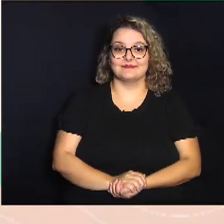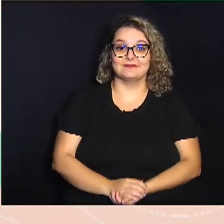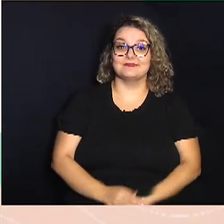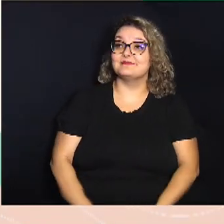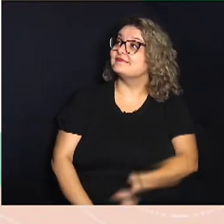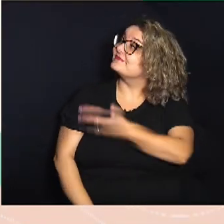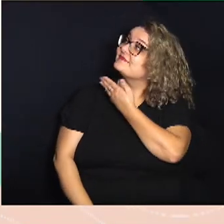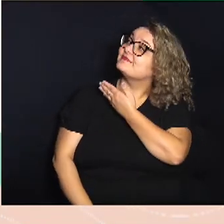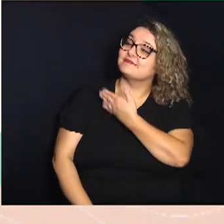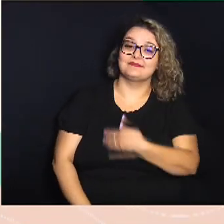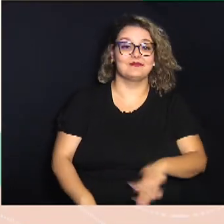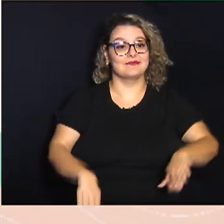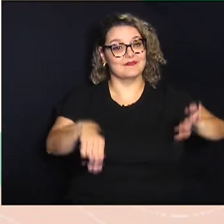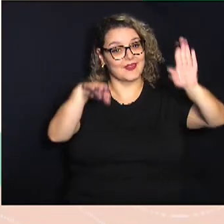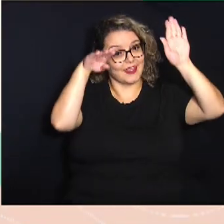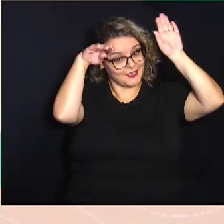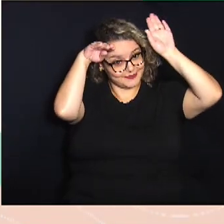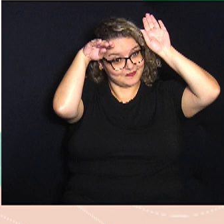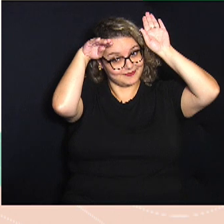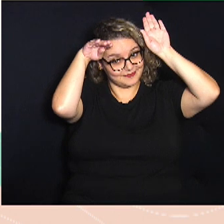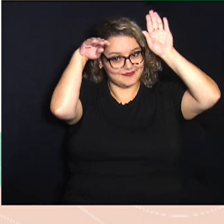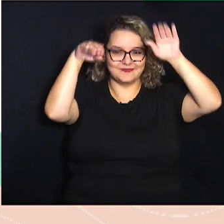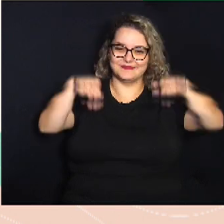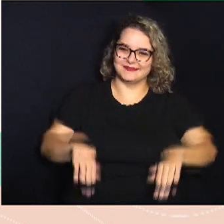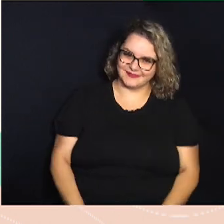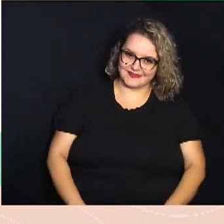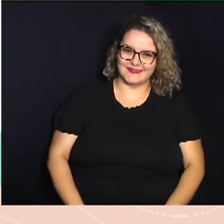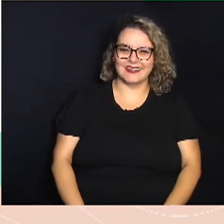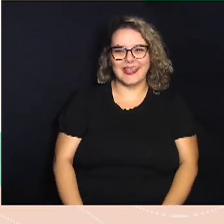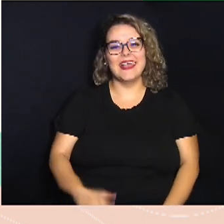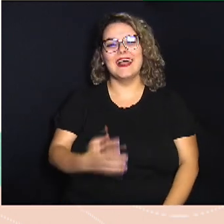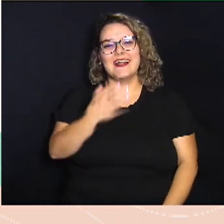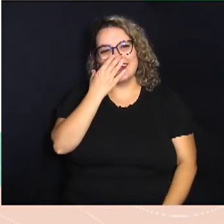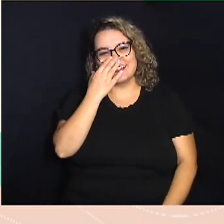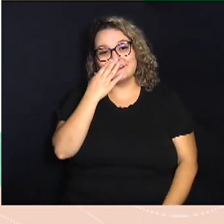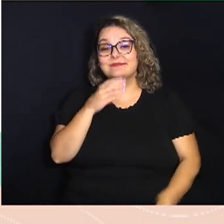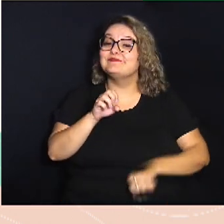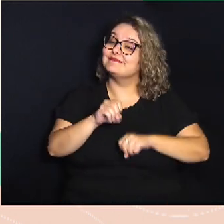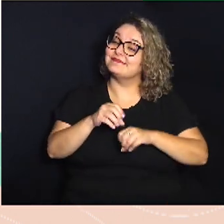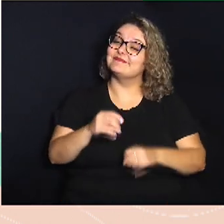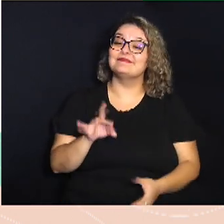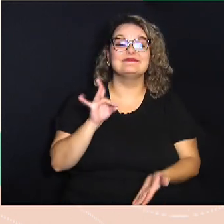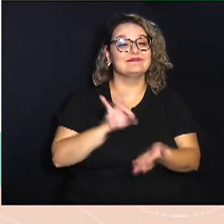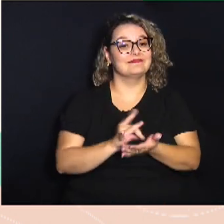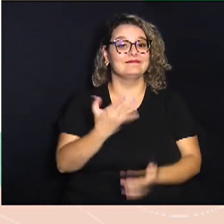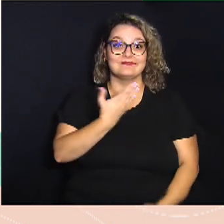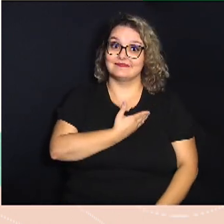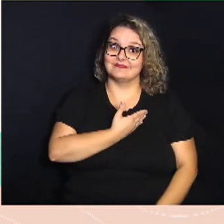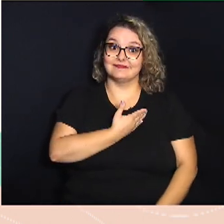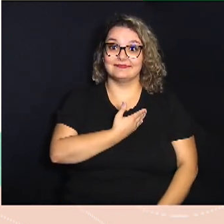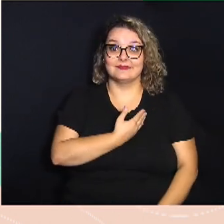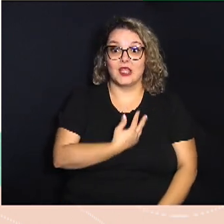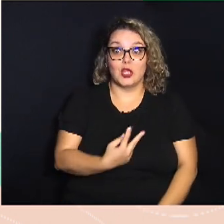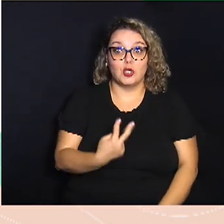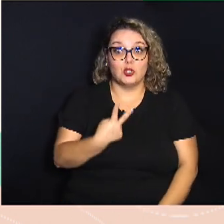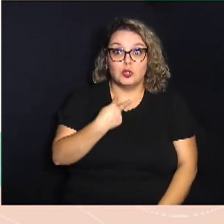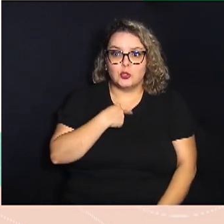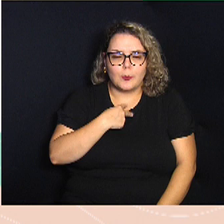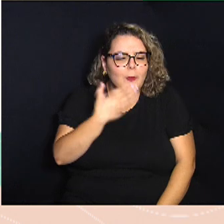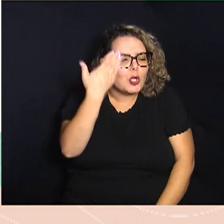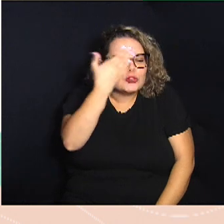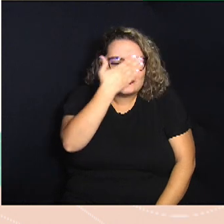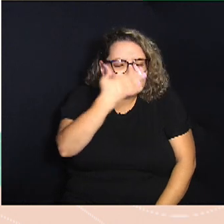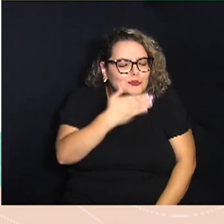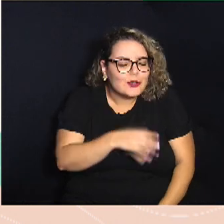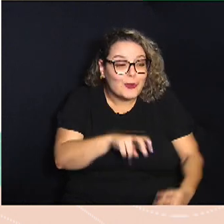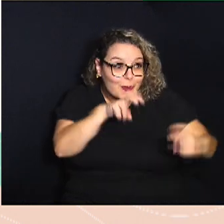o café, um cãozinho que ensina o verdadeiro sentido de amizade. Ele não pode ver um amiguinho que faz a maior